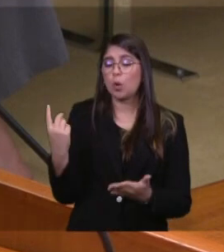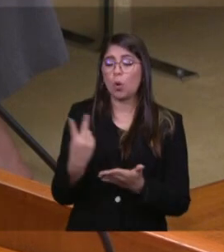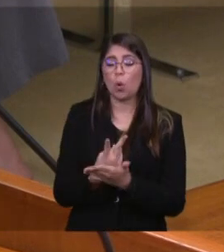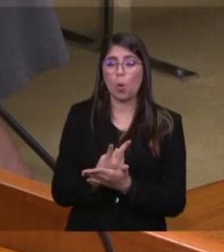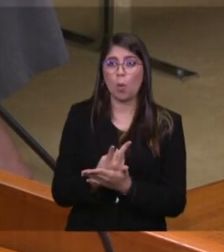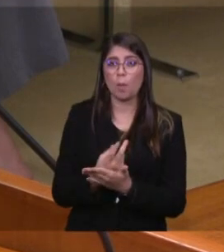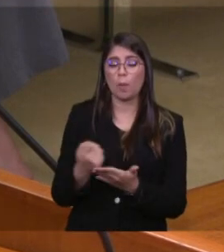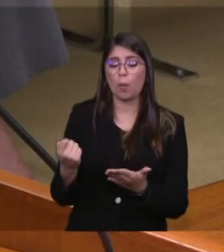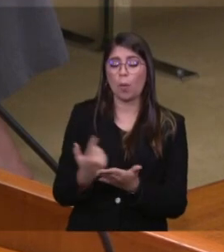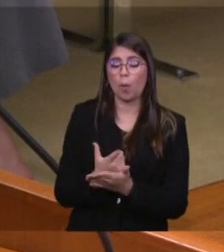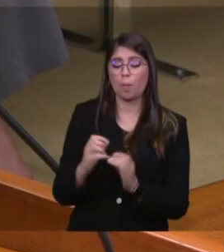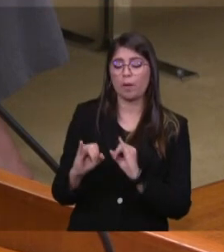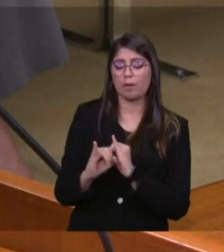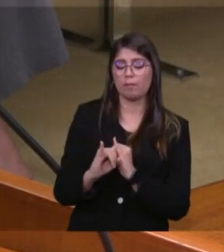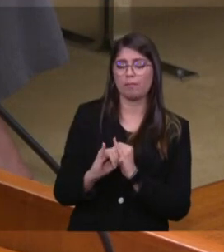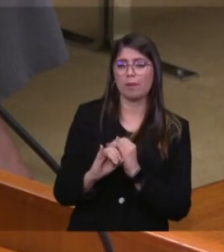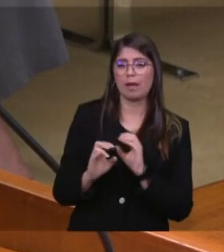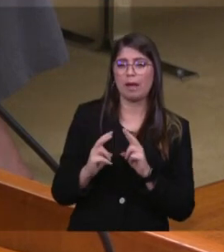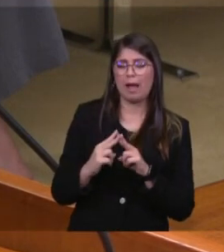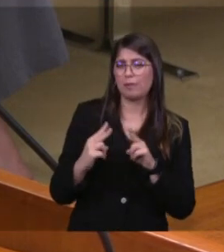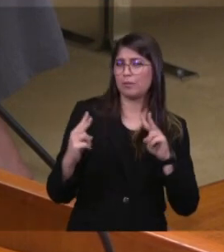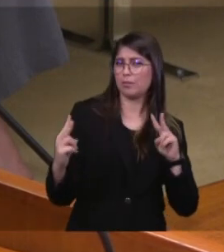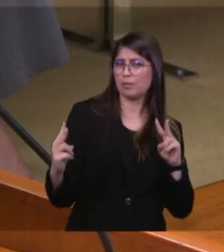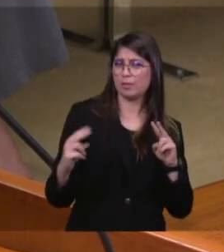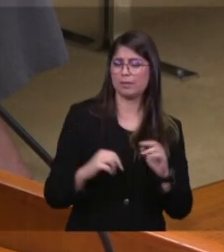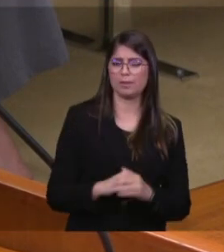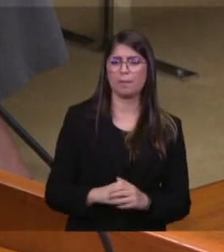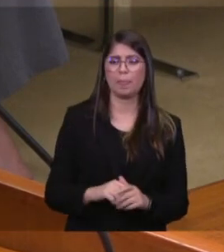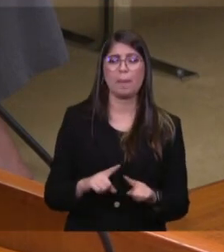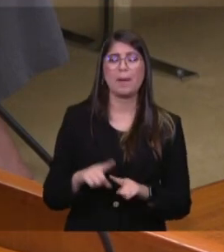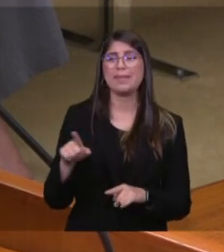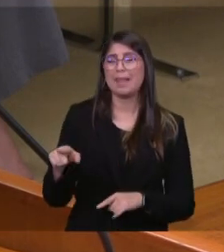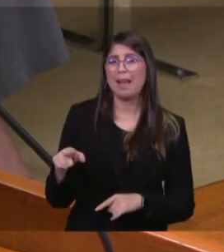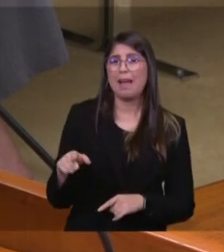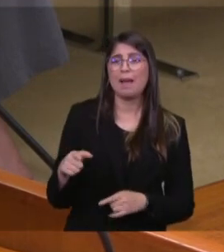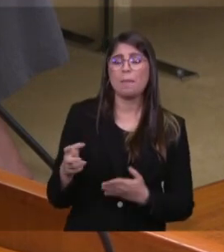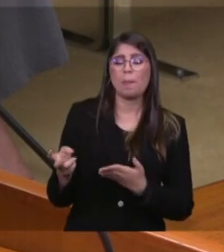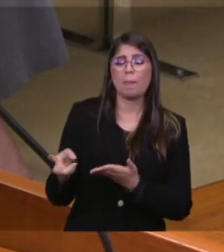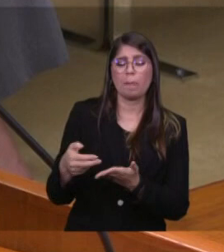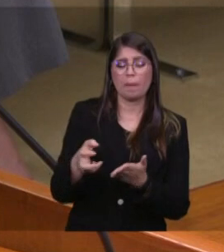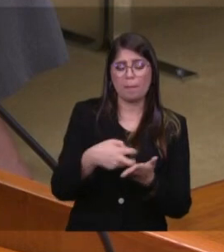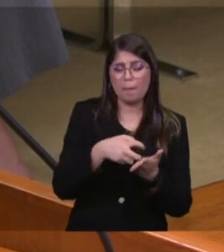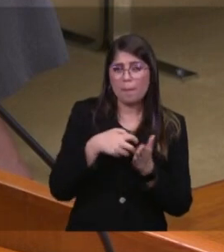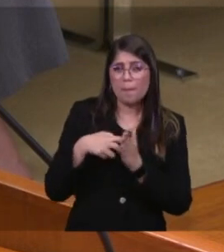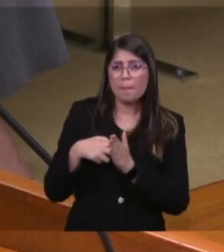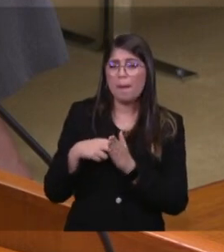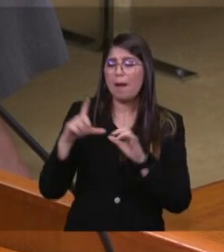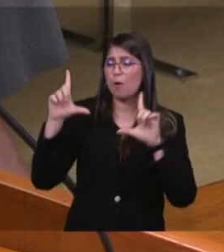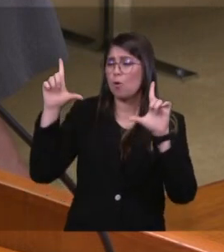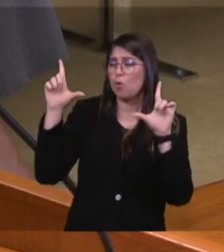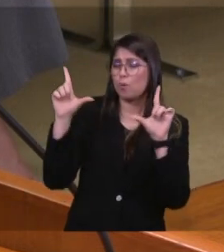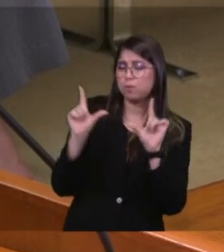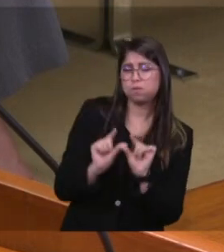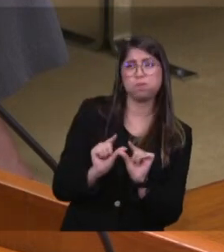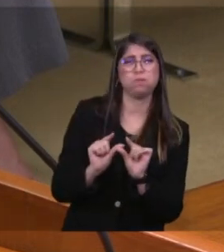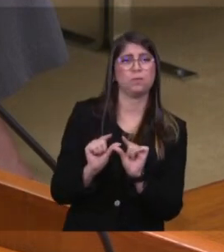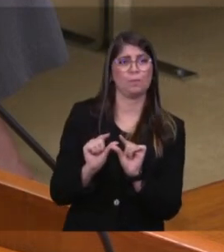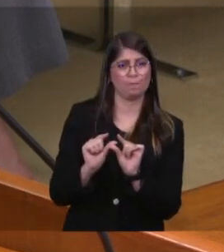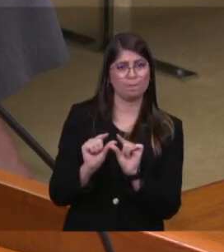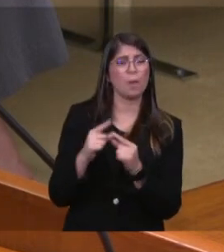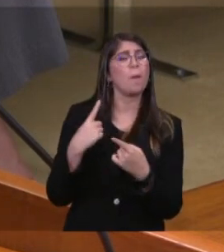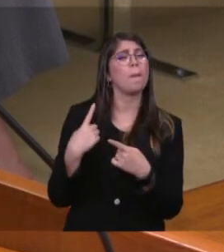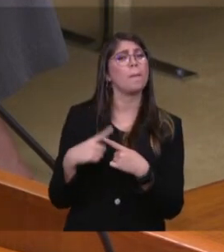com o Estado produtor. O Estado do Ceará vinha sofrendo uma perda na sua arrecadação tributária gigante,